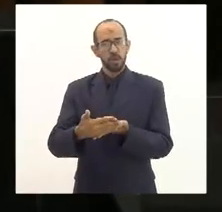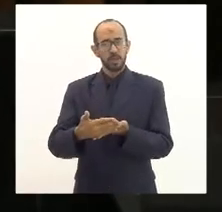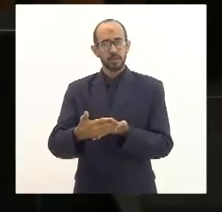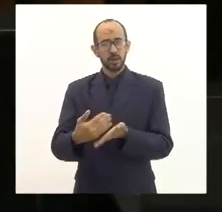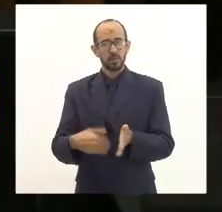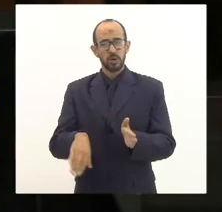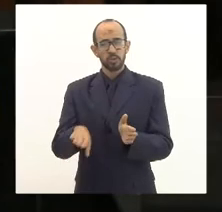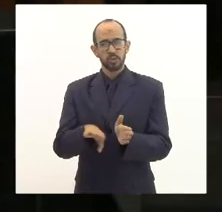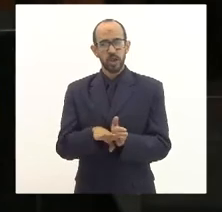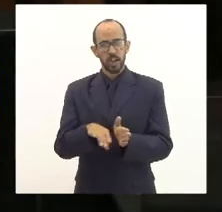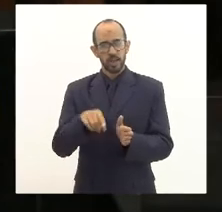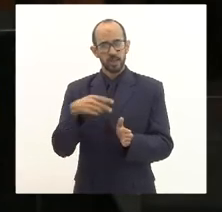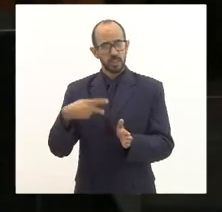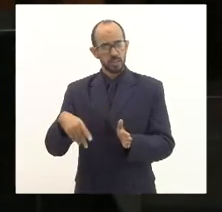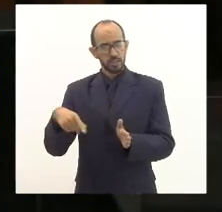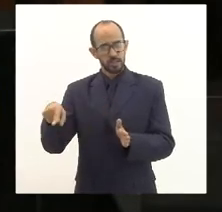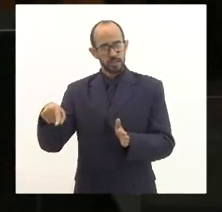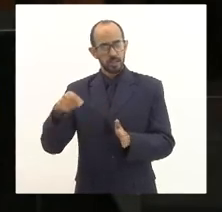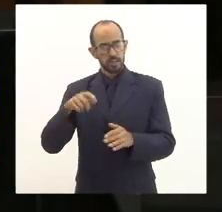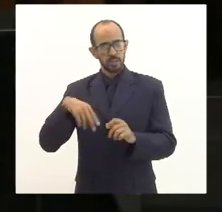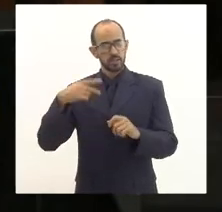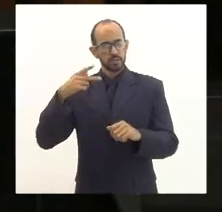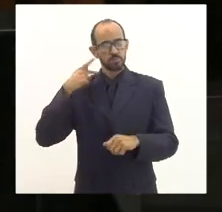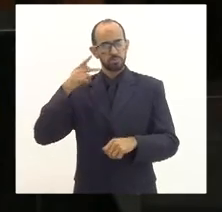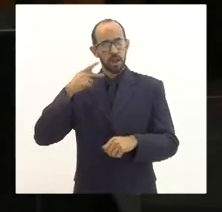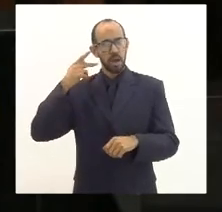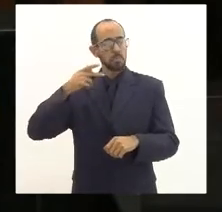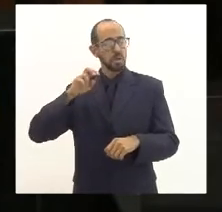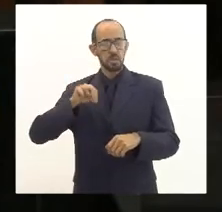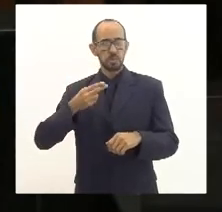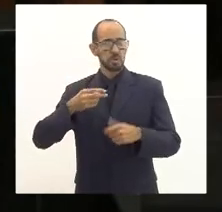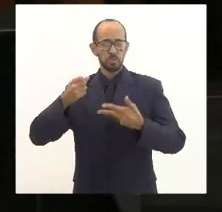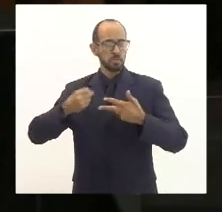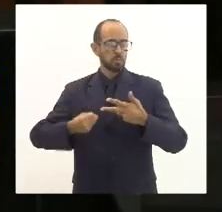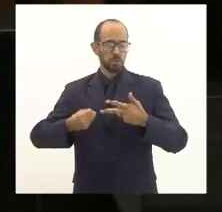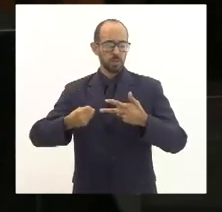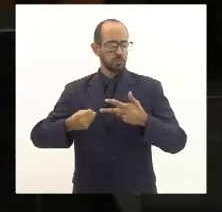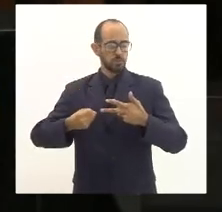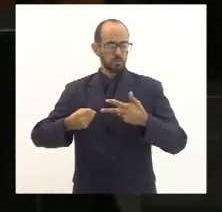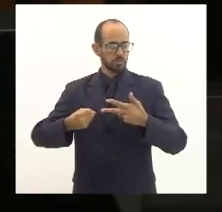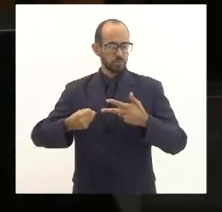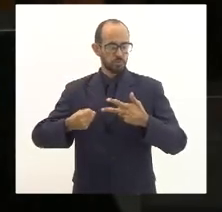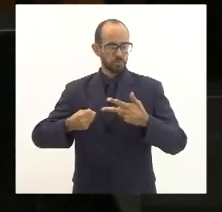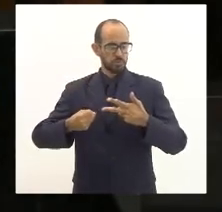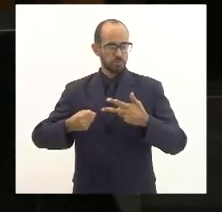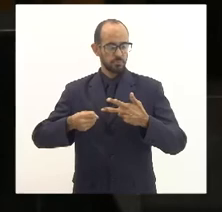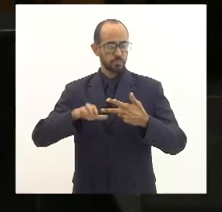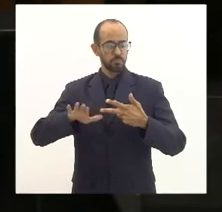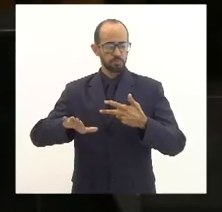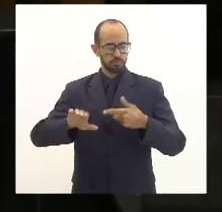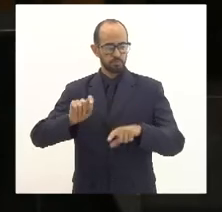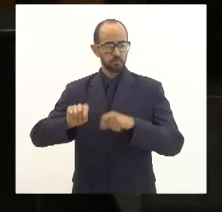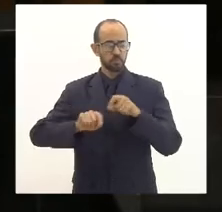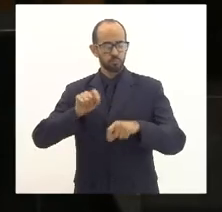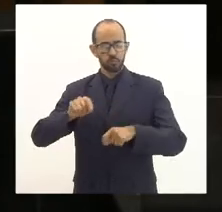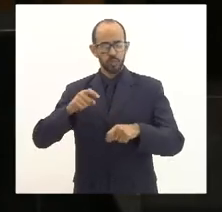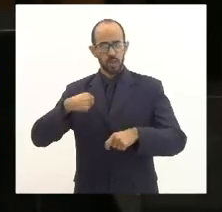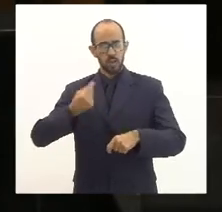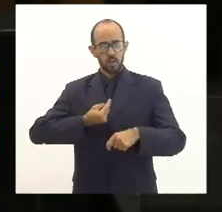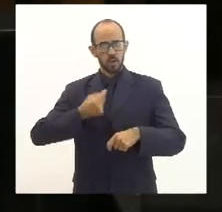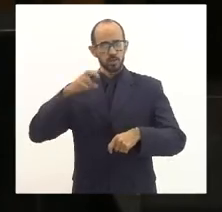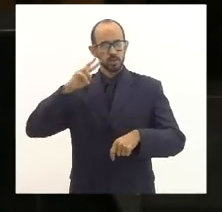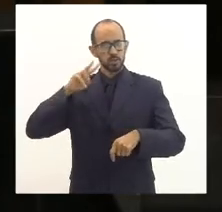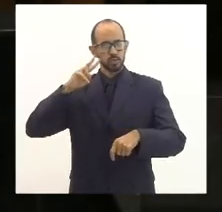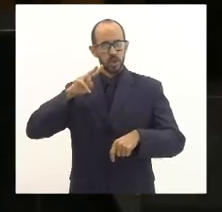deles ou no poder ou no Parlamento onde se quer que seja Oi e a nossa história